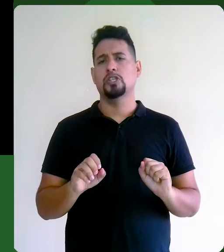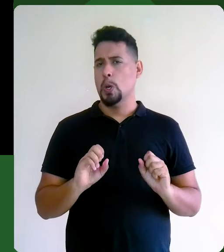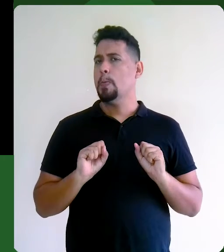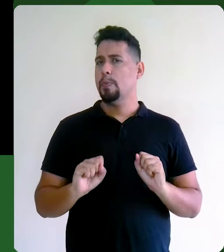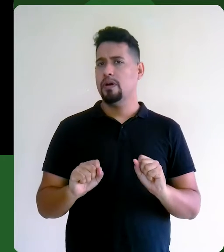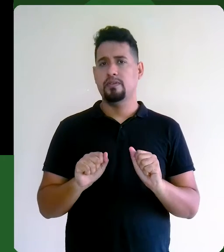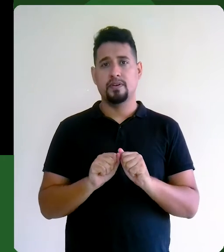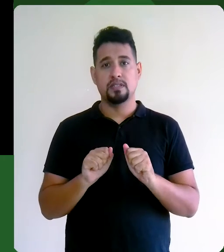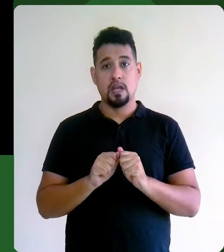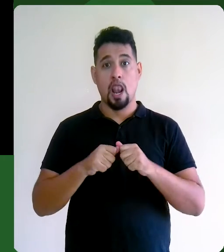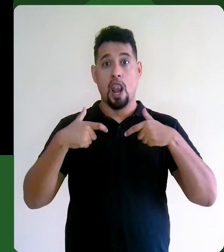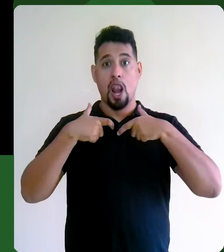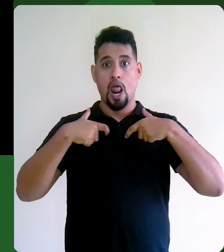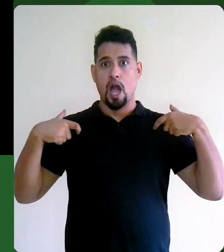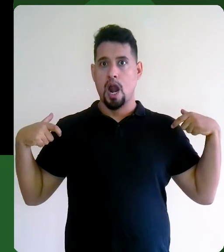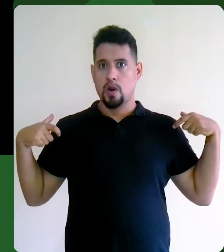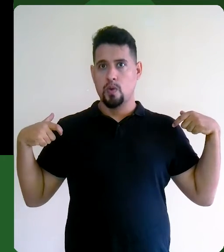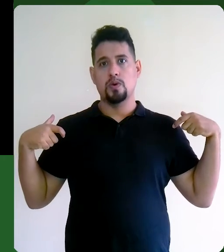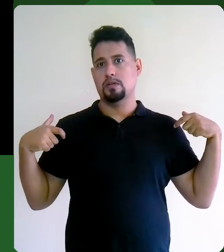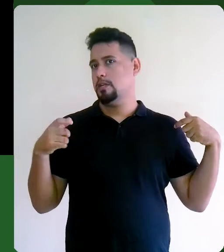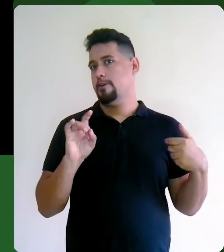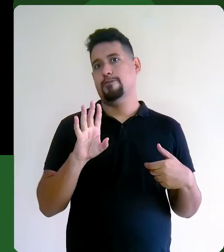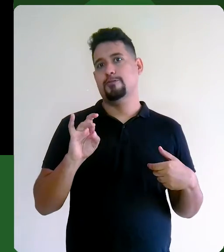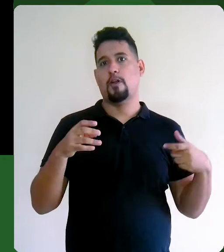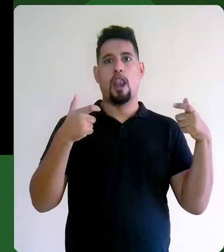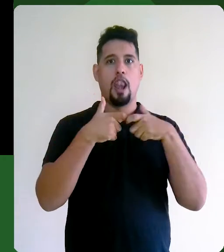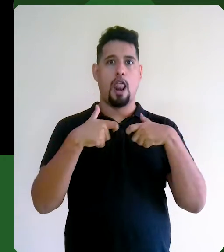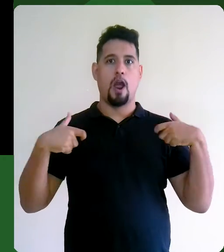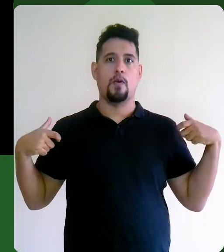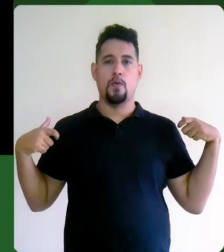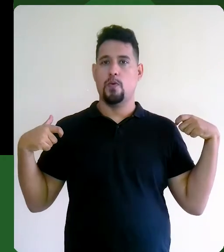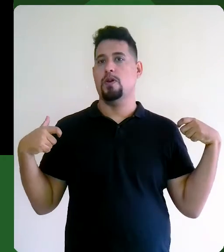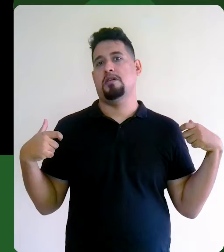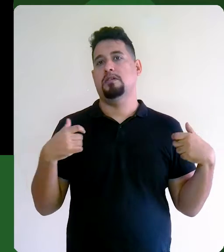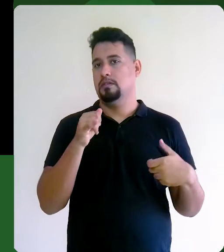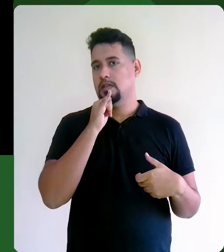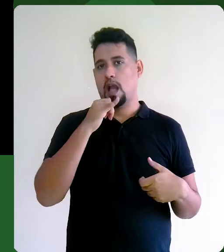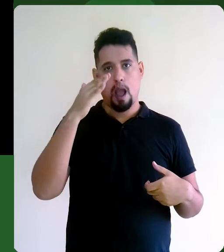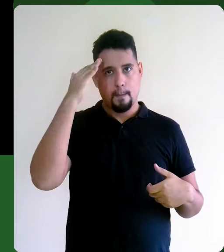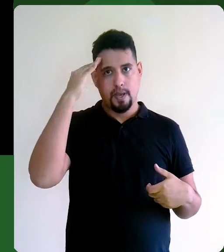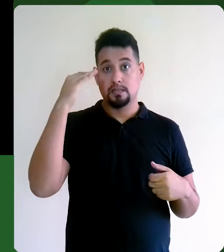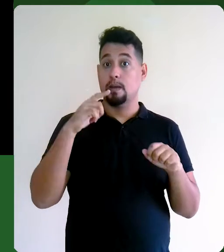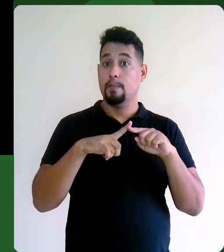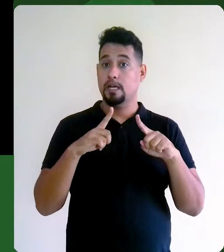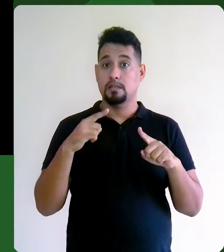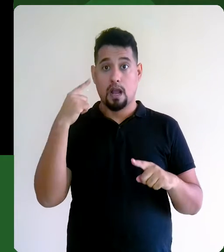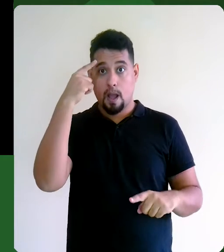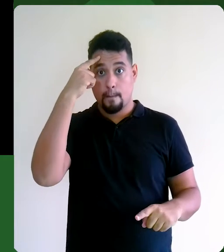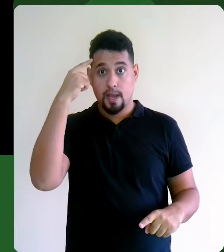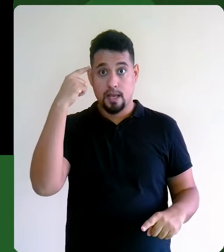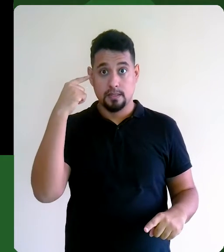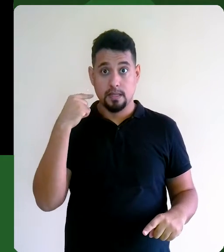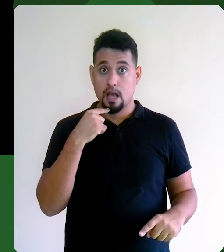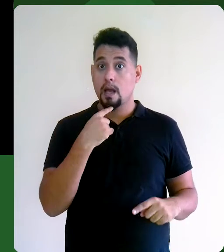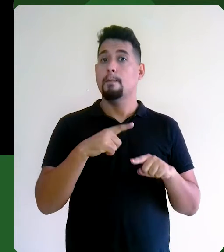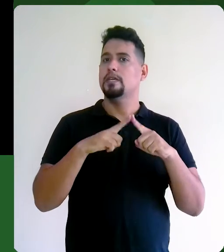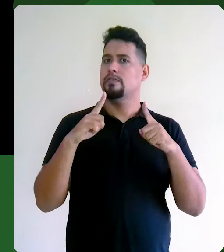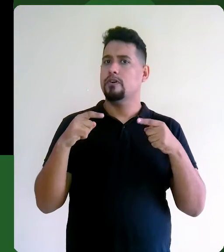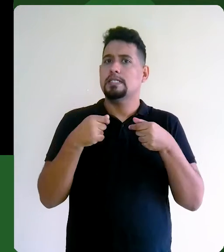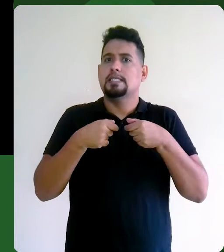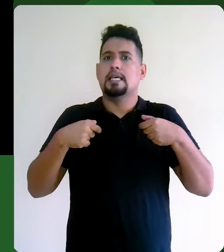fazer um ombro mais largo, não só da largura aqui do membro cabeça, mas eu vou estender ele um